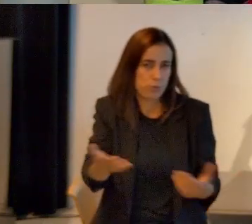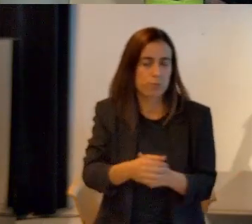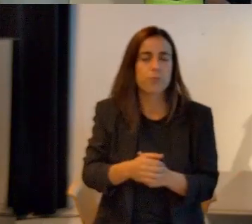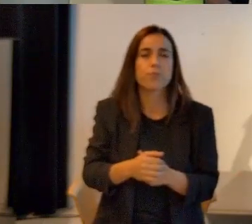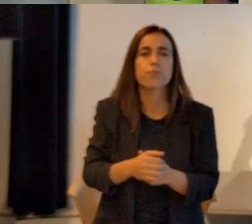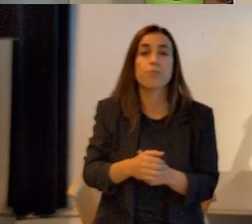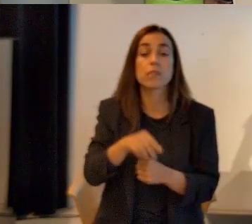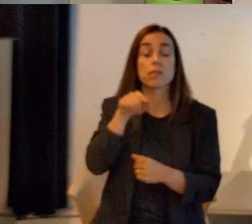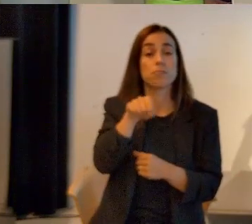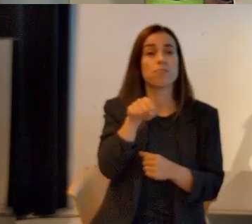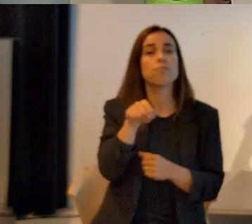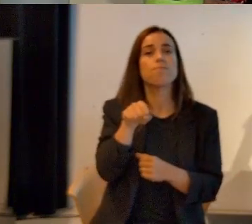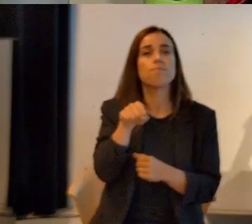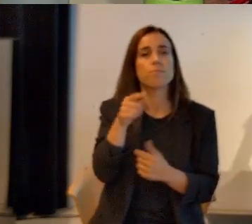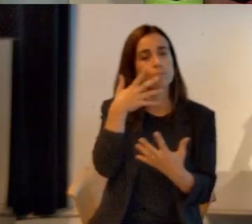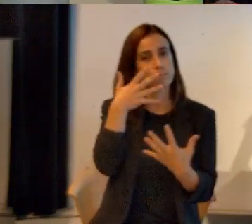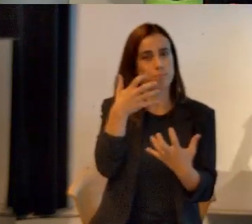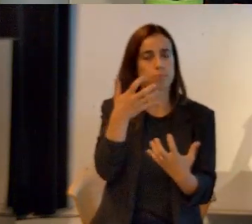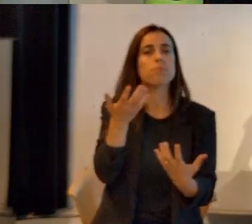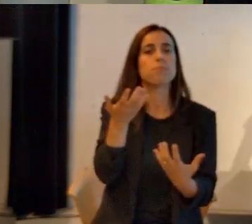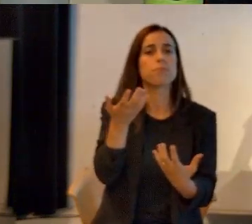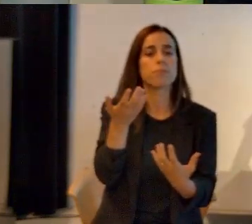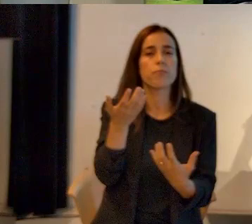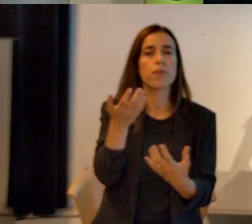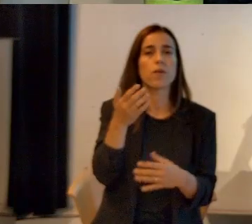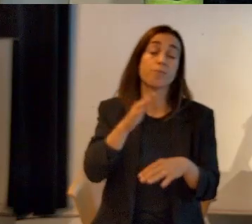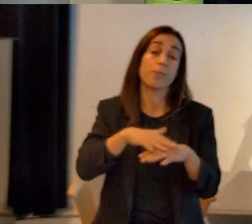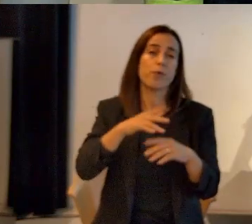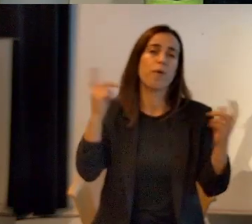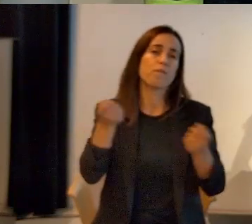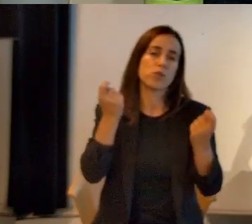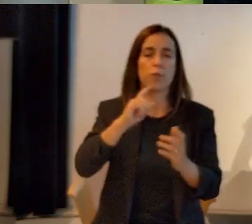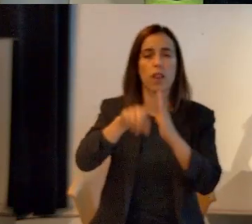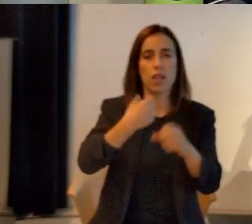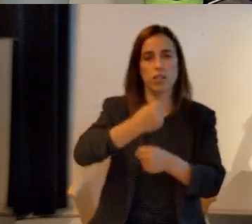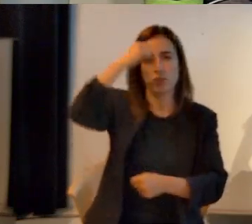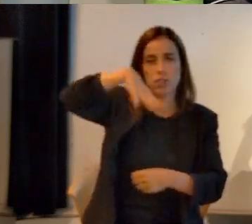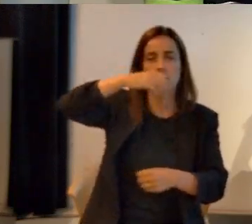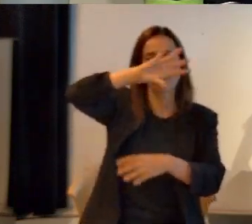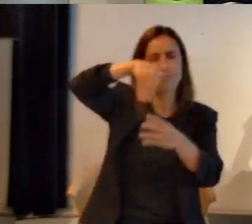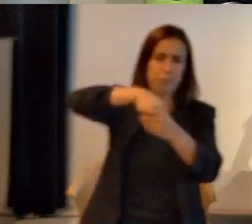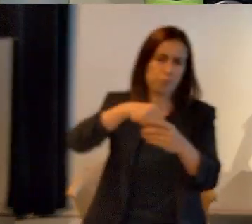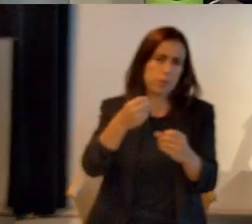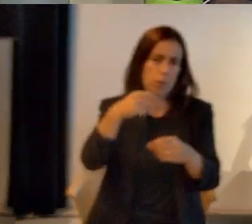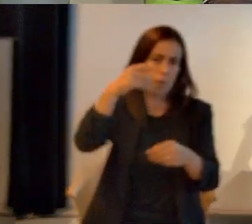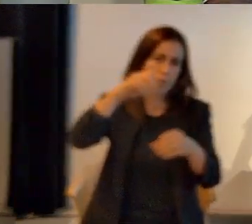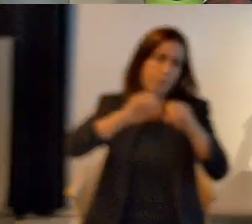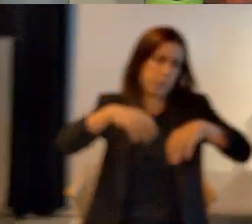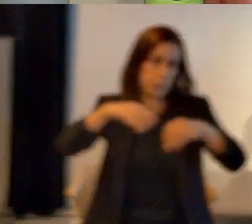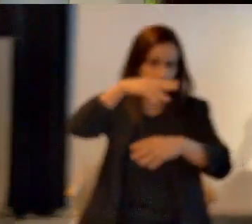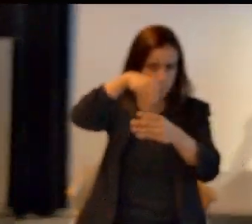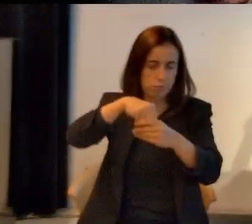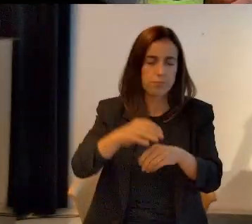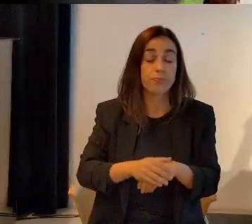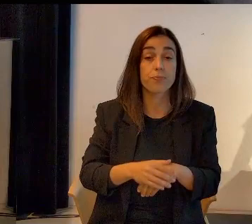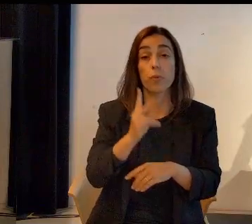fatores que a torna efetivamente bastante conhecida é o Agitag e tudo o que se passa à volta deles. E aqui, naturalmente, depois destes dois